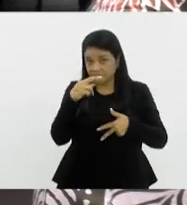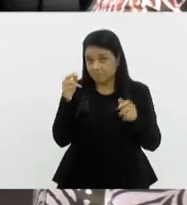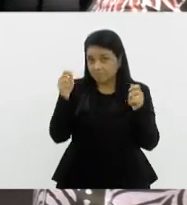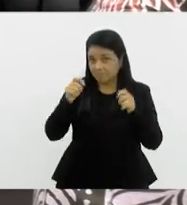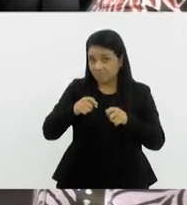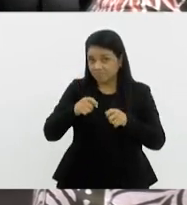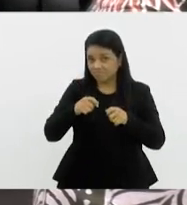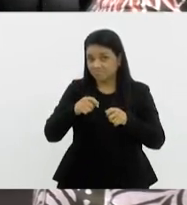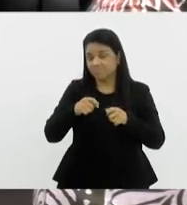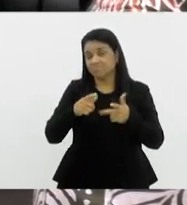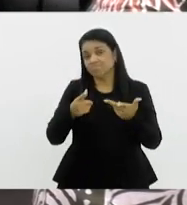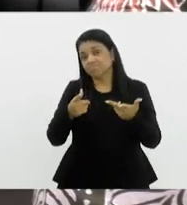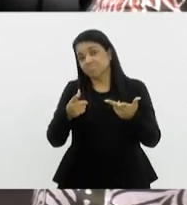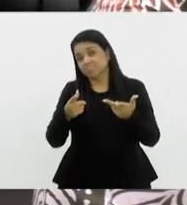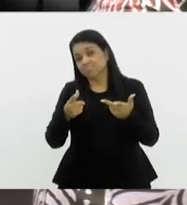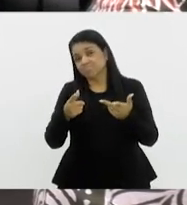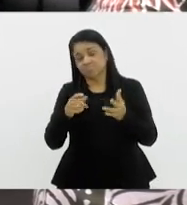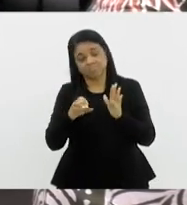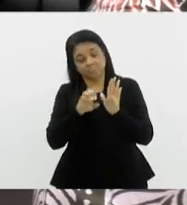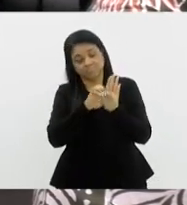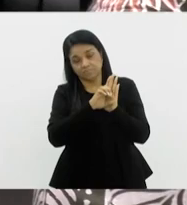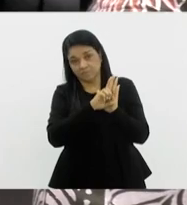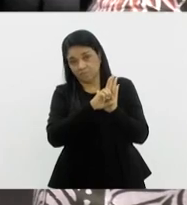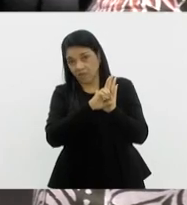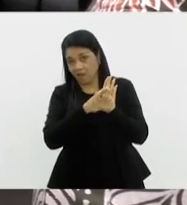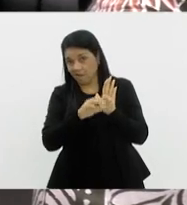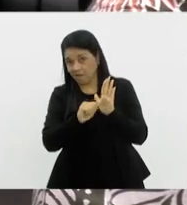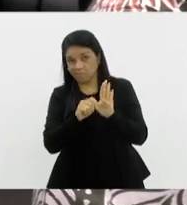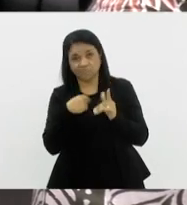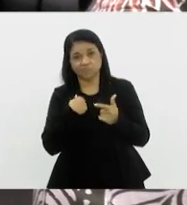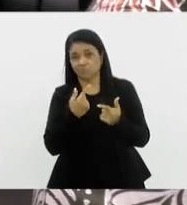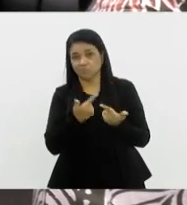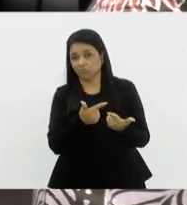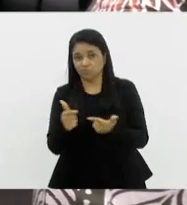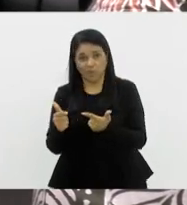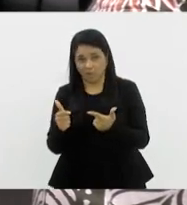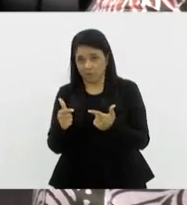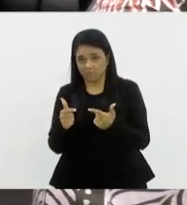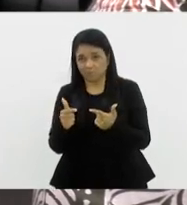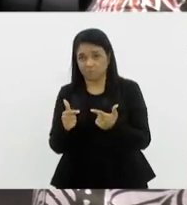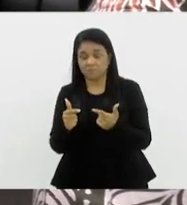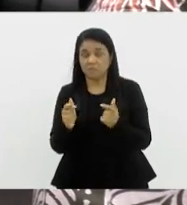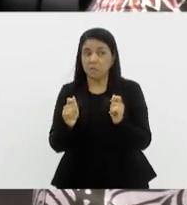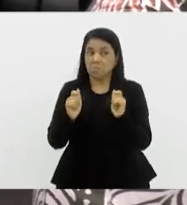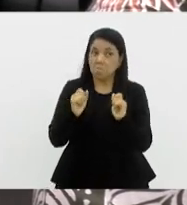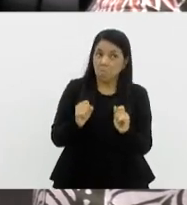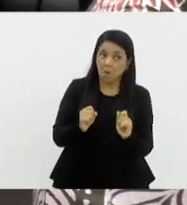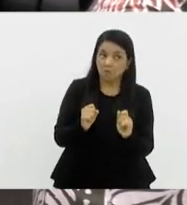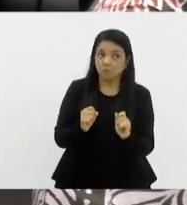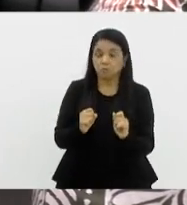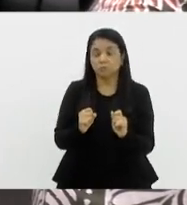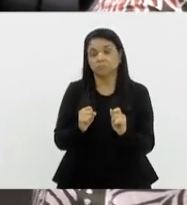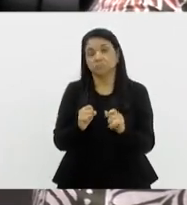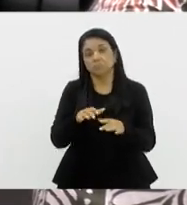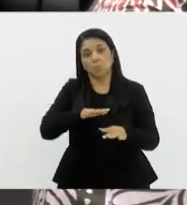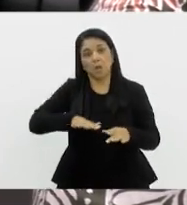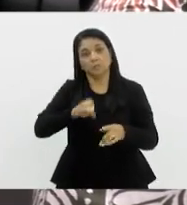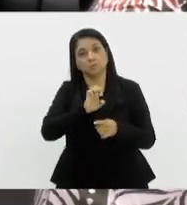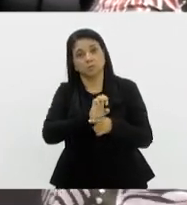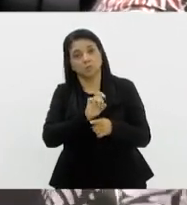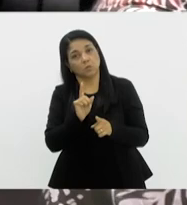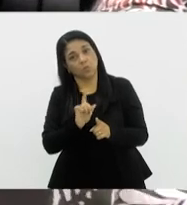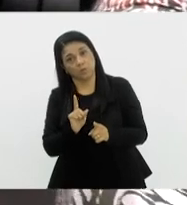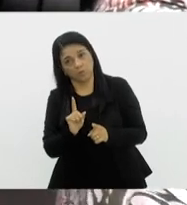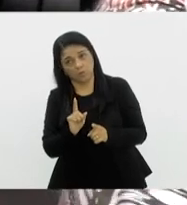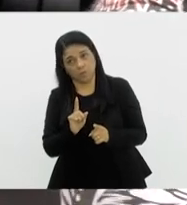que não é previsto no Estatuto da Criança e Adolescente, não é previsto no SINASE, se ele pode ser feito em âmbito estadual ou não,